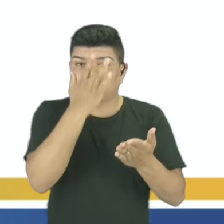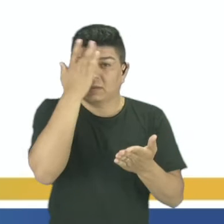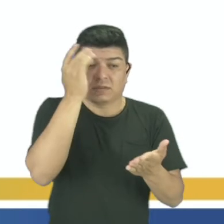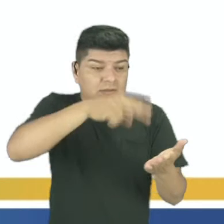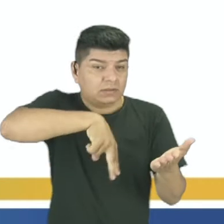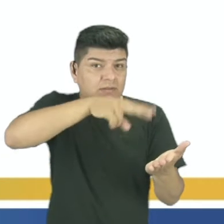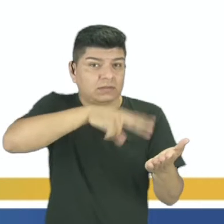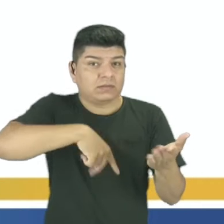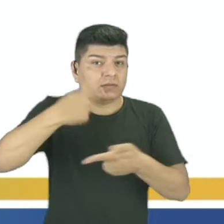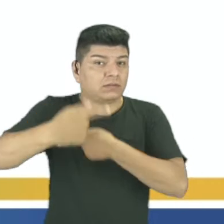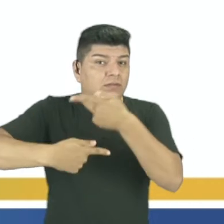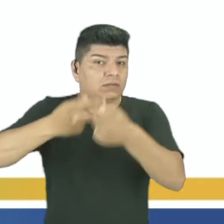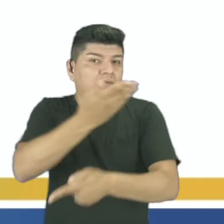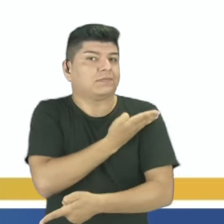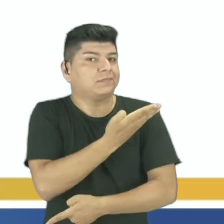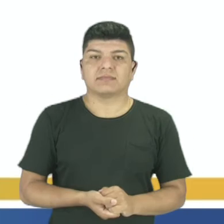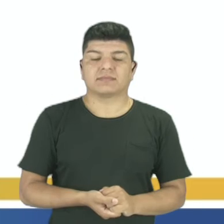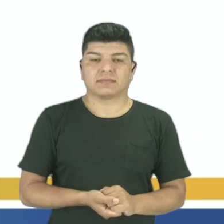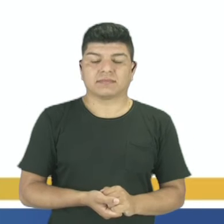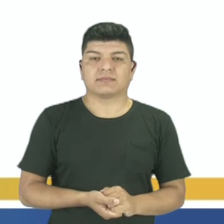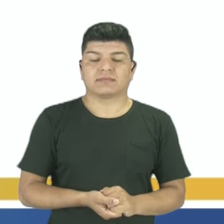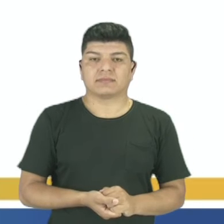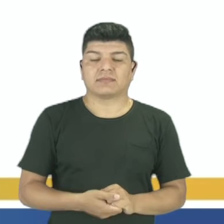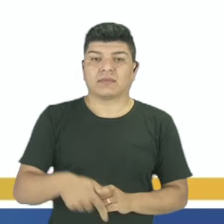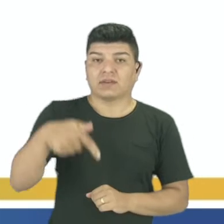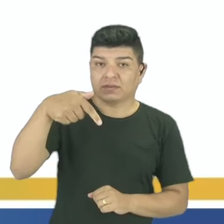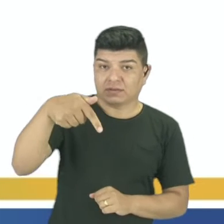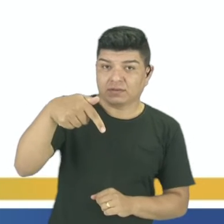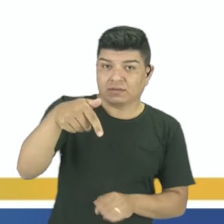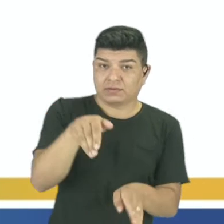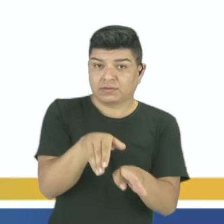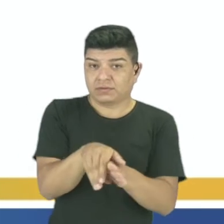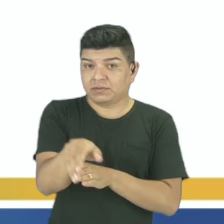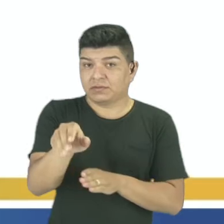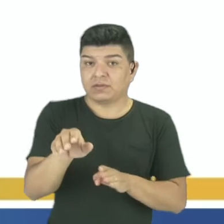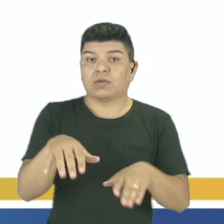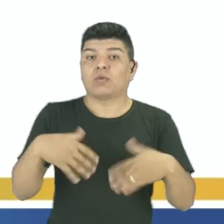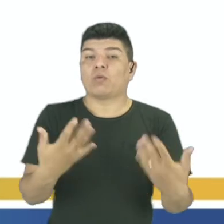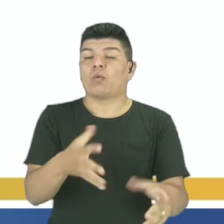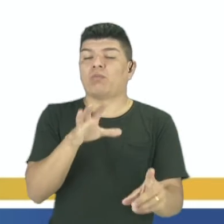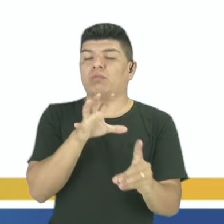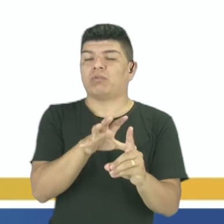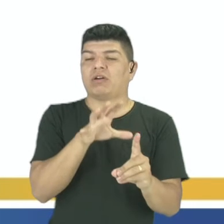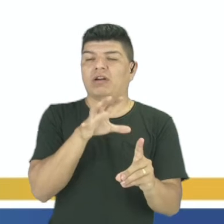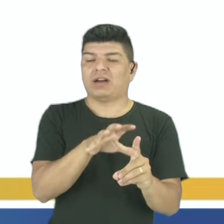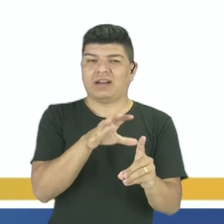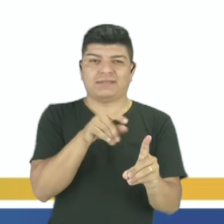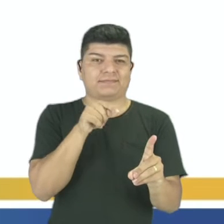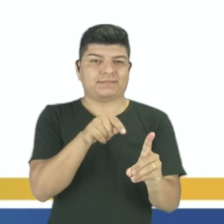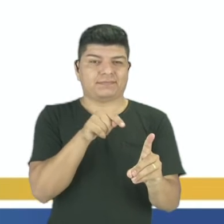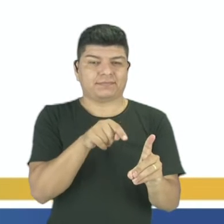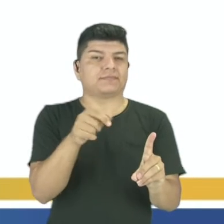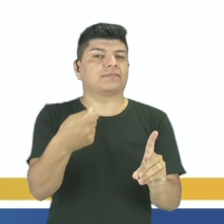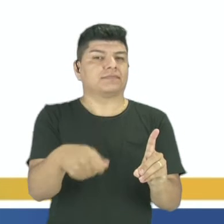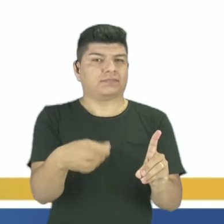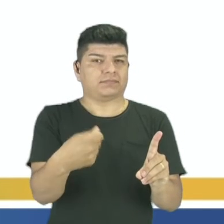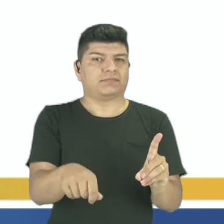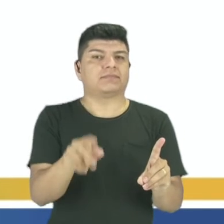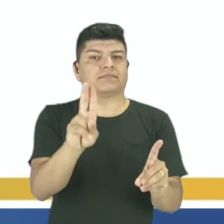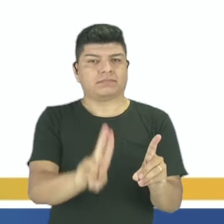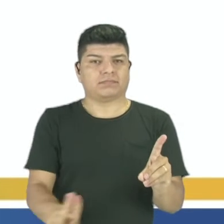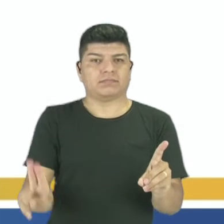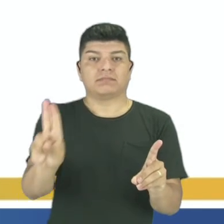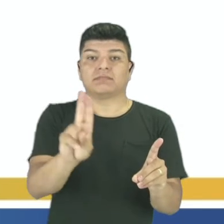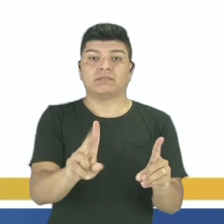não para uma geração de amizade. E a nossa sétima dica é a persuasão. Essa parte precisa ser bem